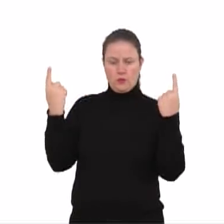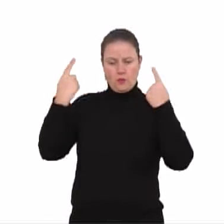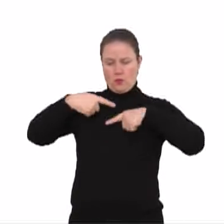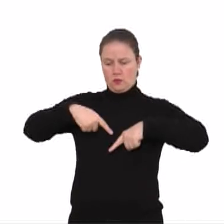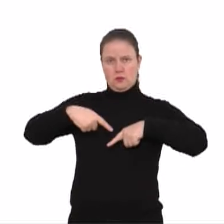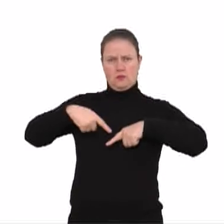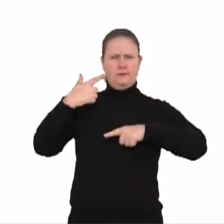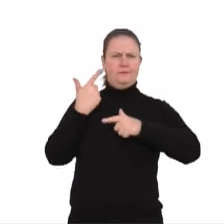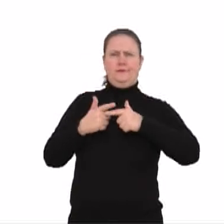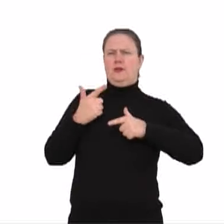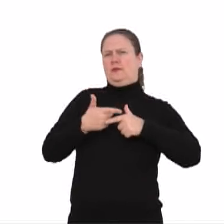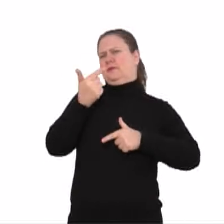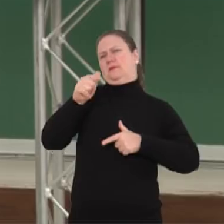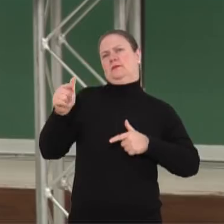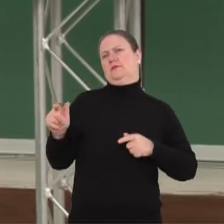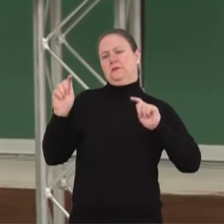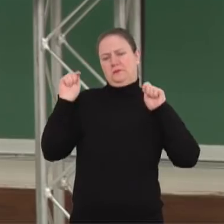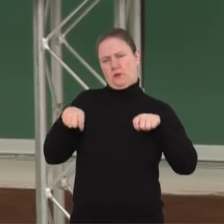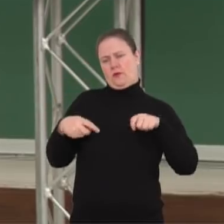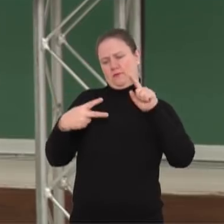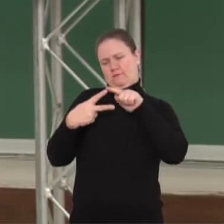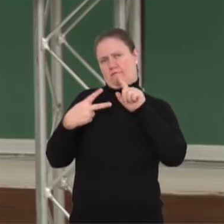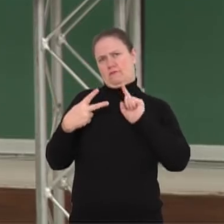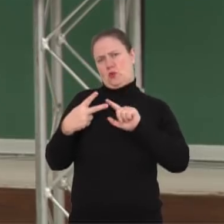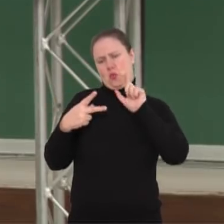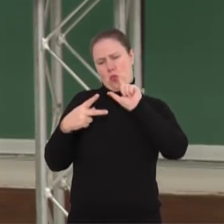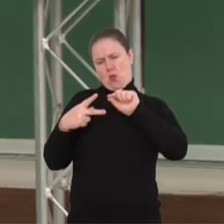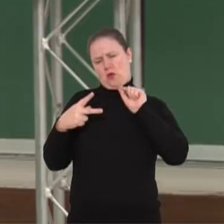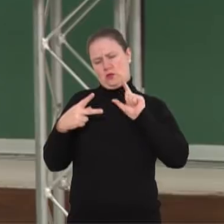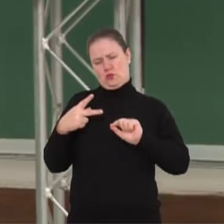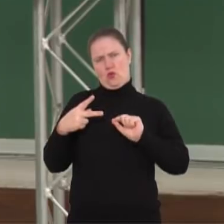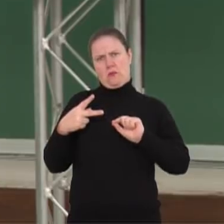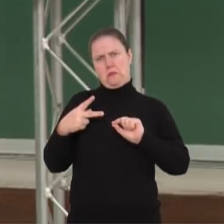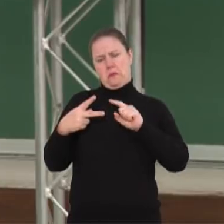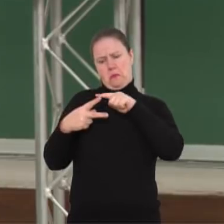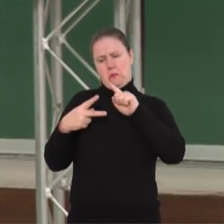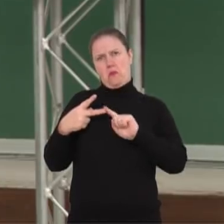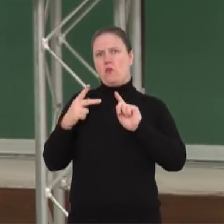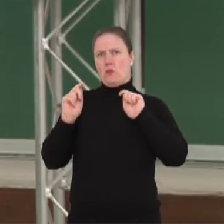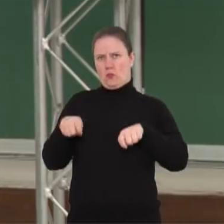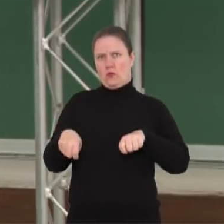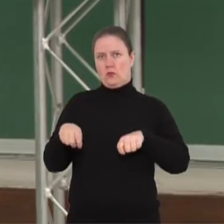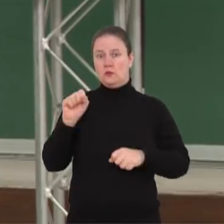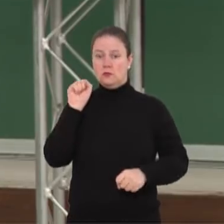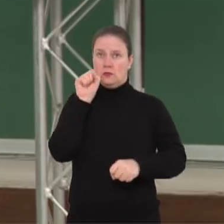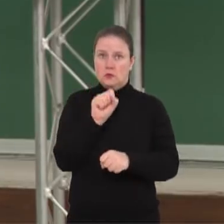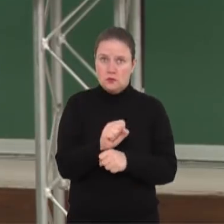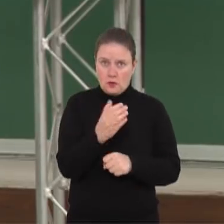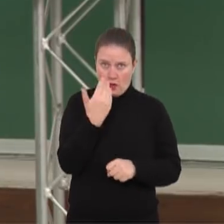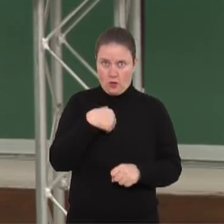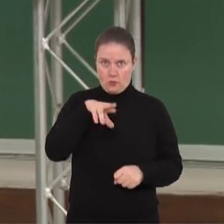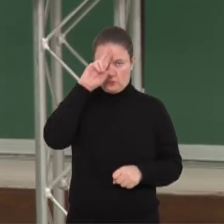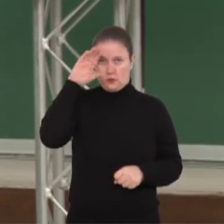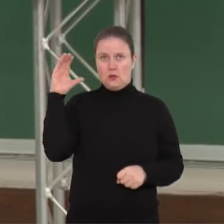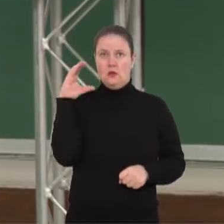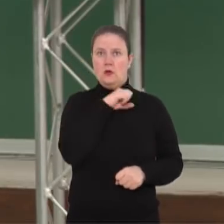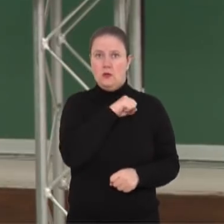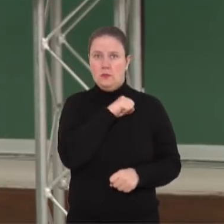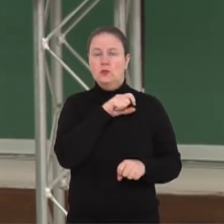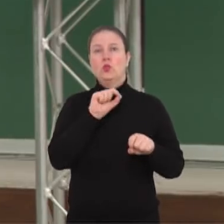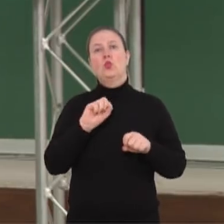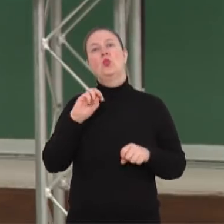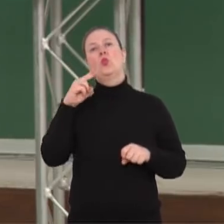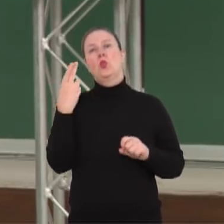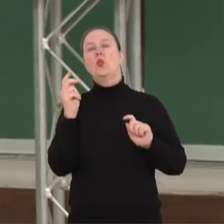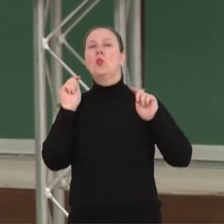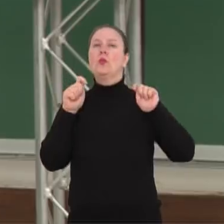não tem problema, eu te dei essas duas opções. Eu posso começar então com uma paradinha para um almoço rápido, ou